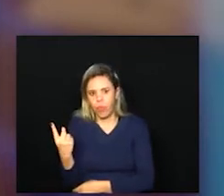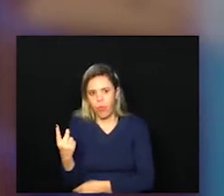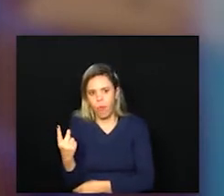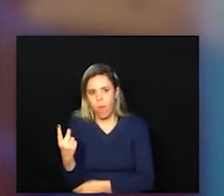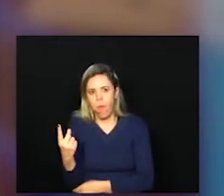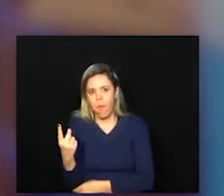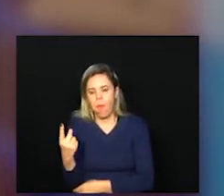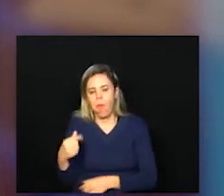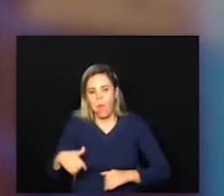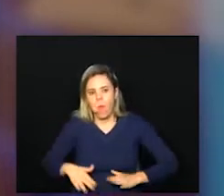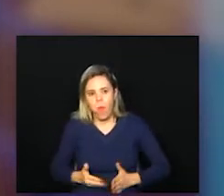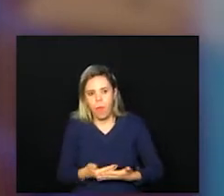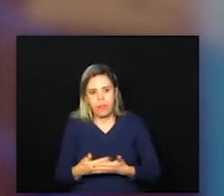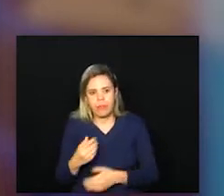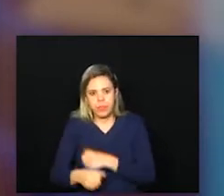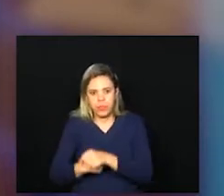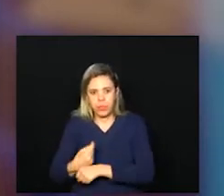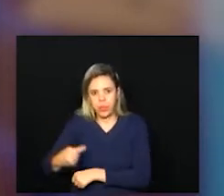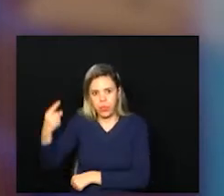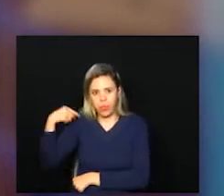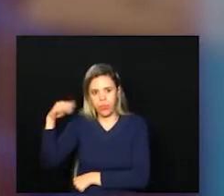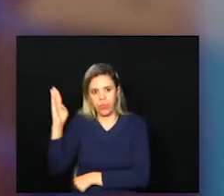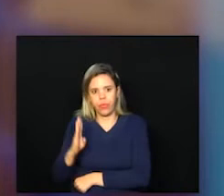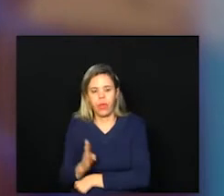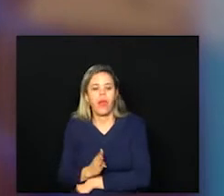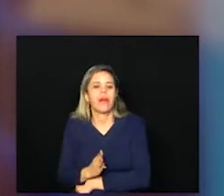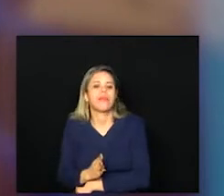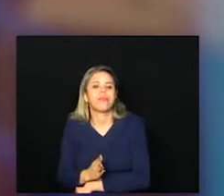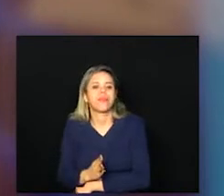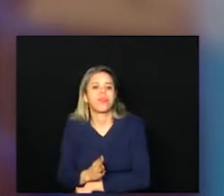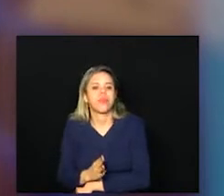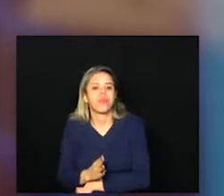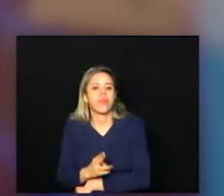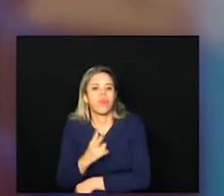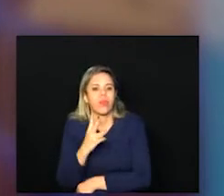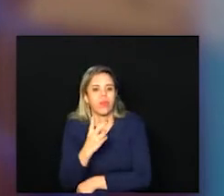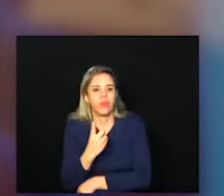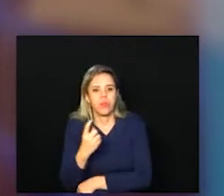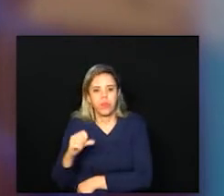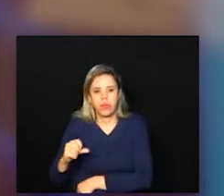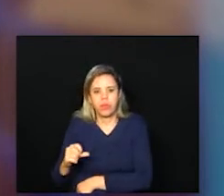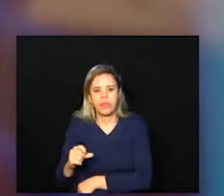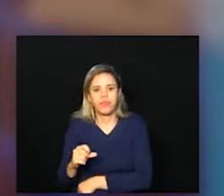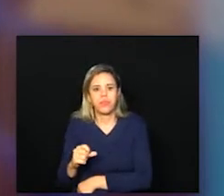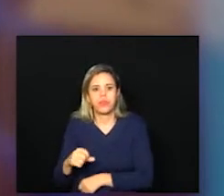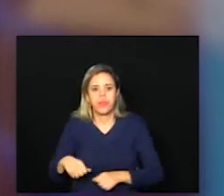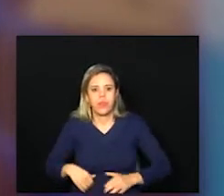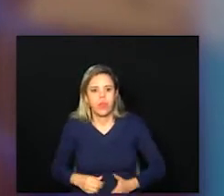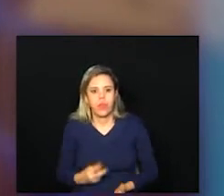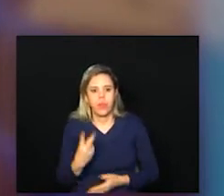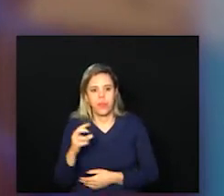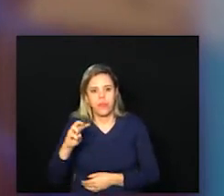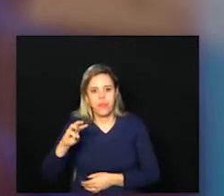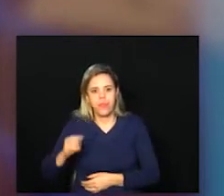2.687.651 recém-nascidos no ano passado no Brasil, enquanto em 2019 nasceram